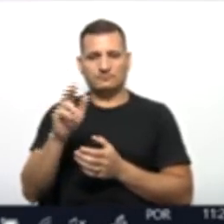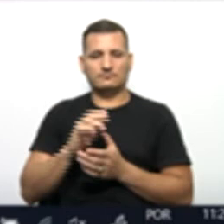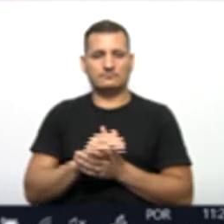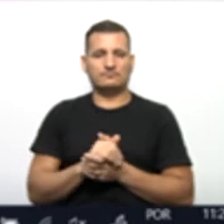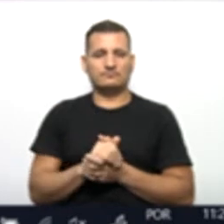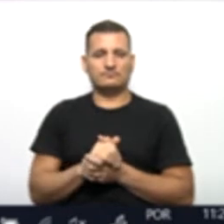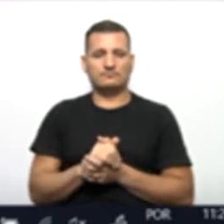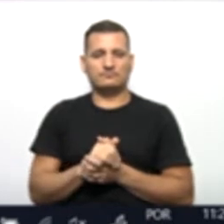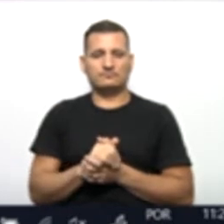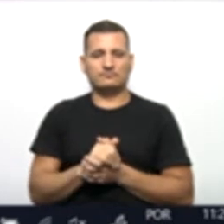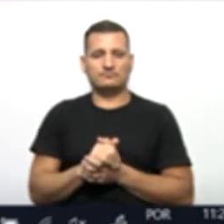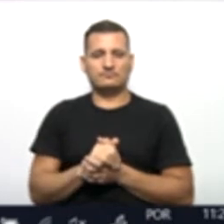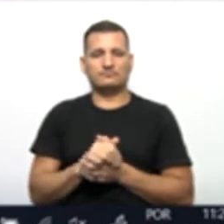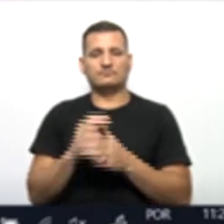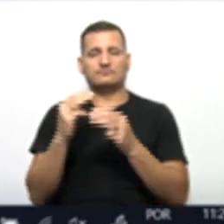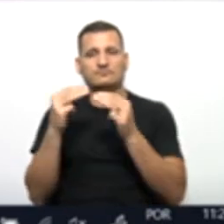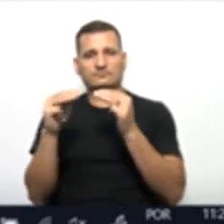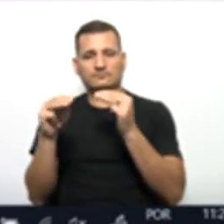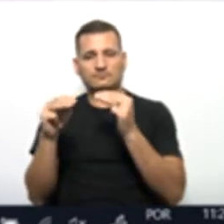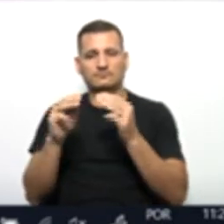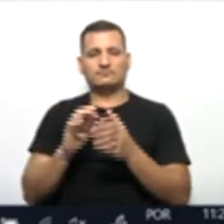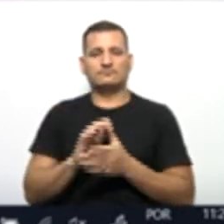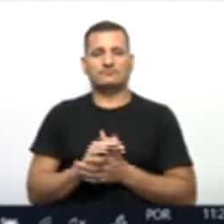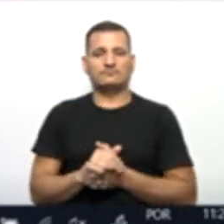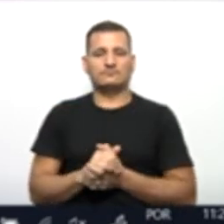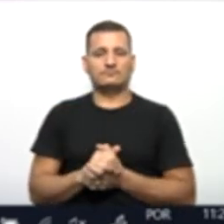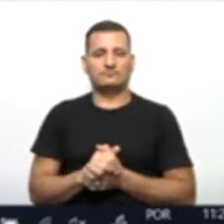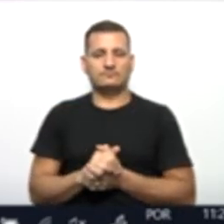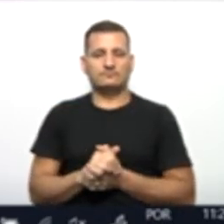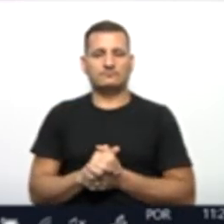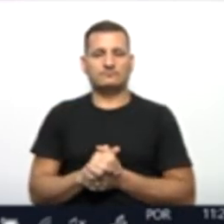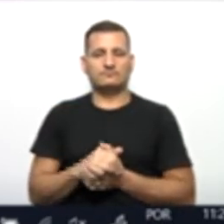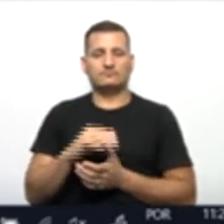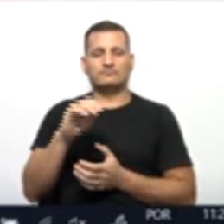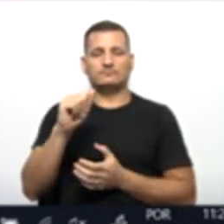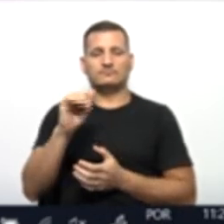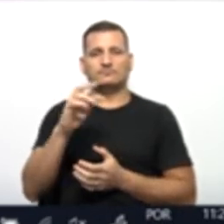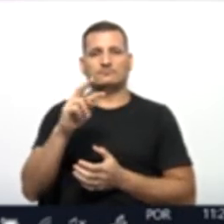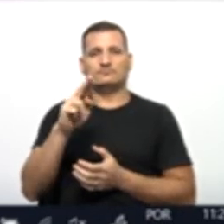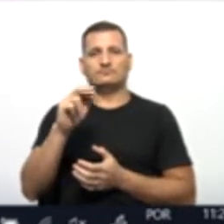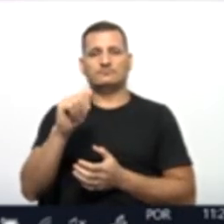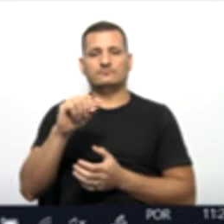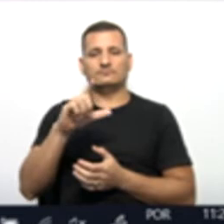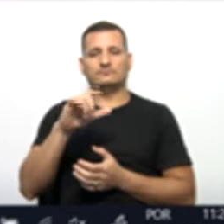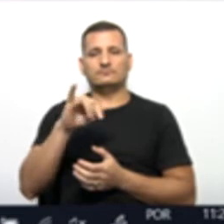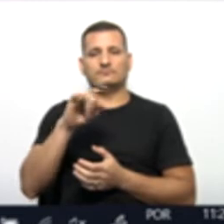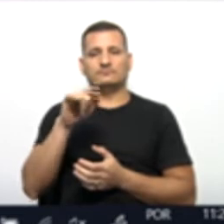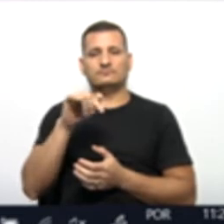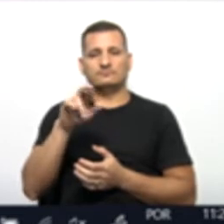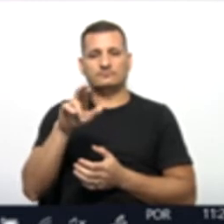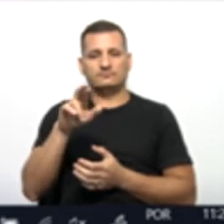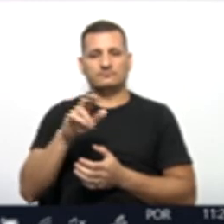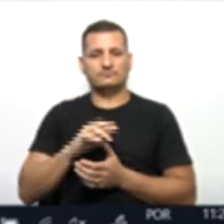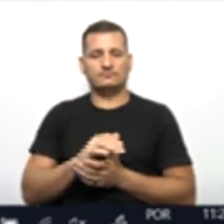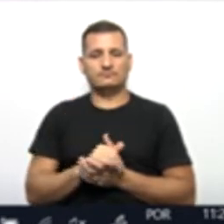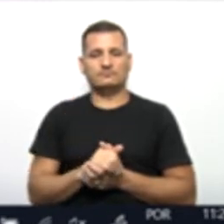com a mensagem mensagem e atualizar que é um botão esse botão atualizar